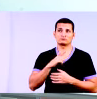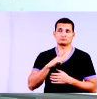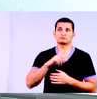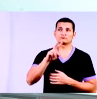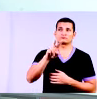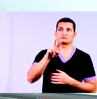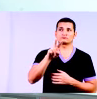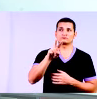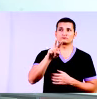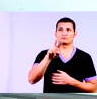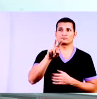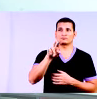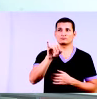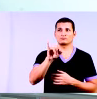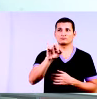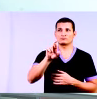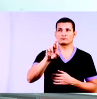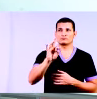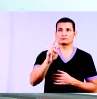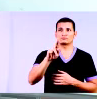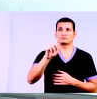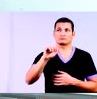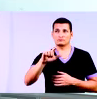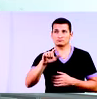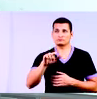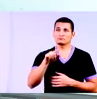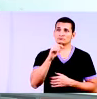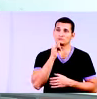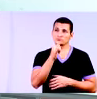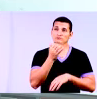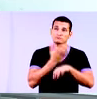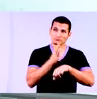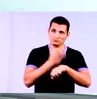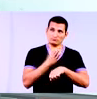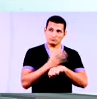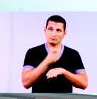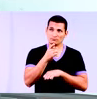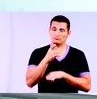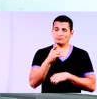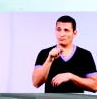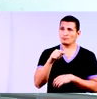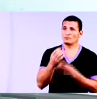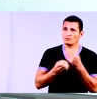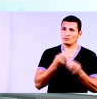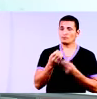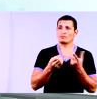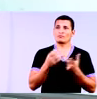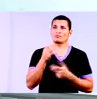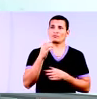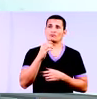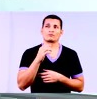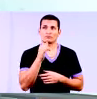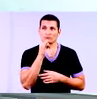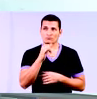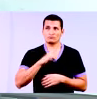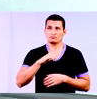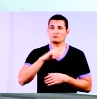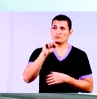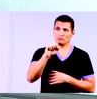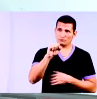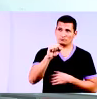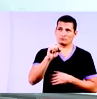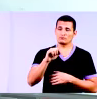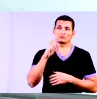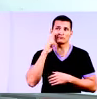virtual. O que acontece? Na prática, ele funciona como se ele tivesse 8. Então a gente já viu lá, tem processador que duplica, tem